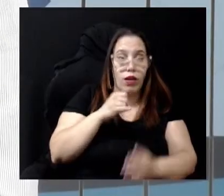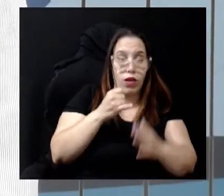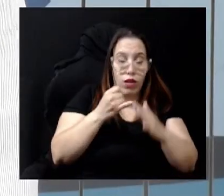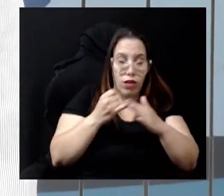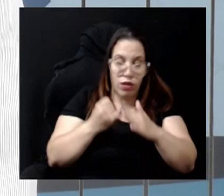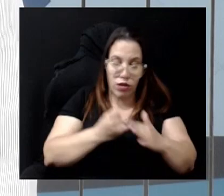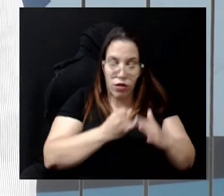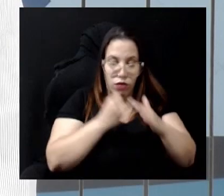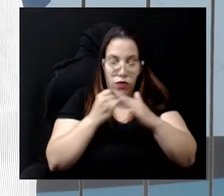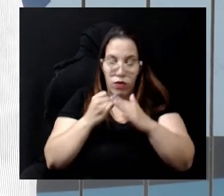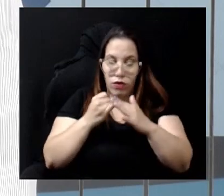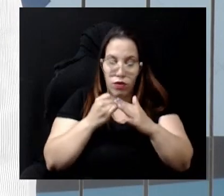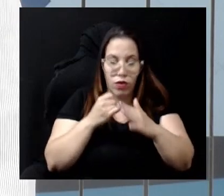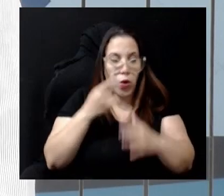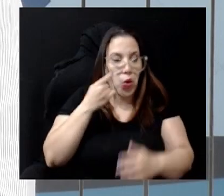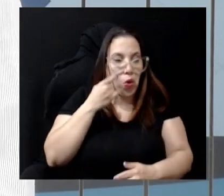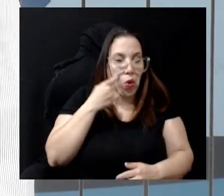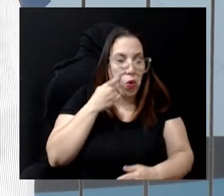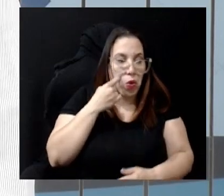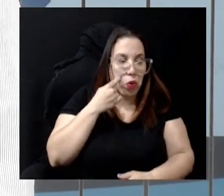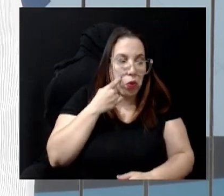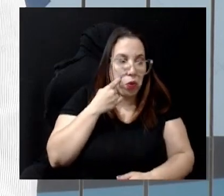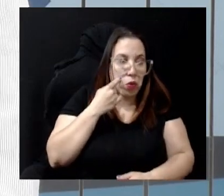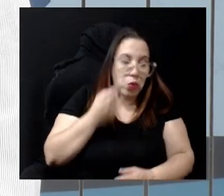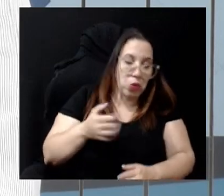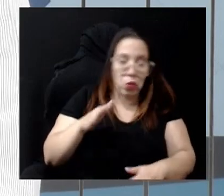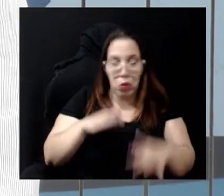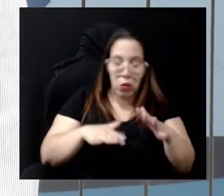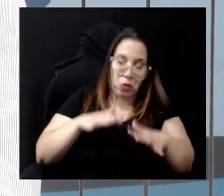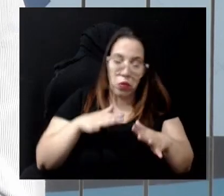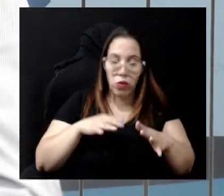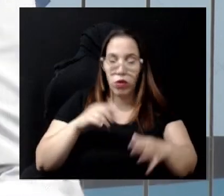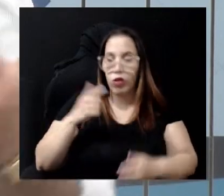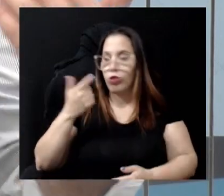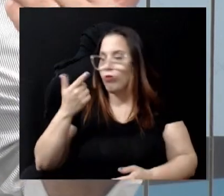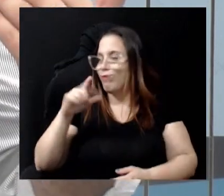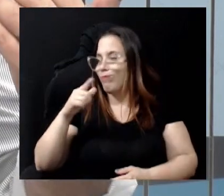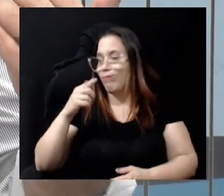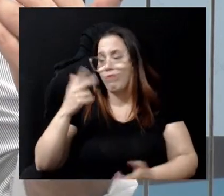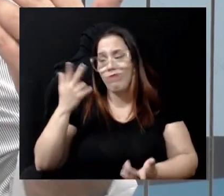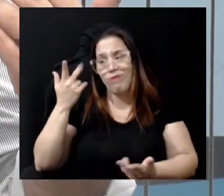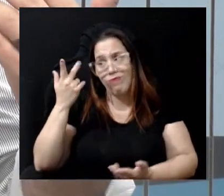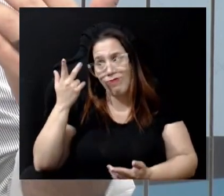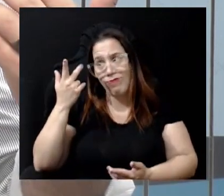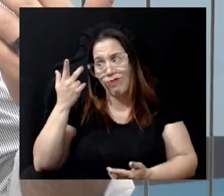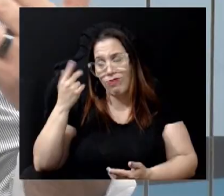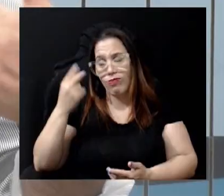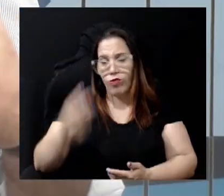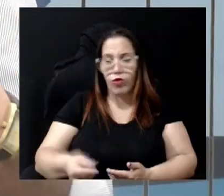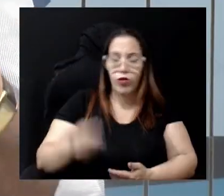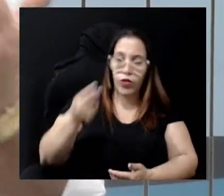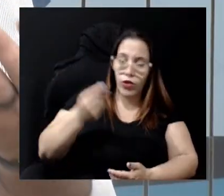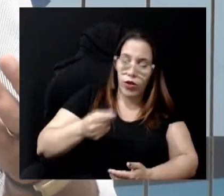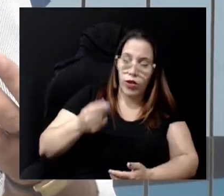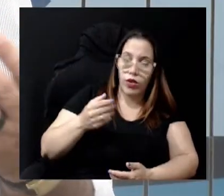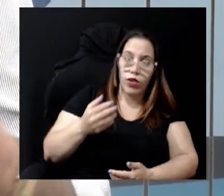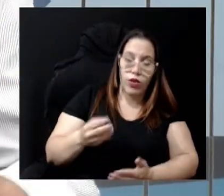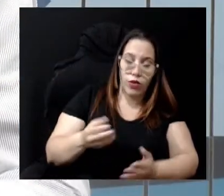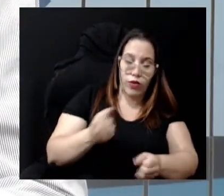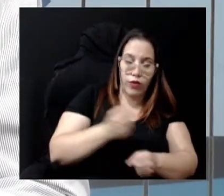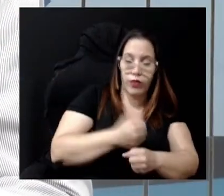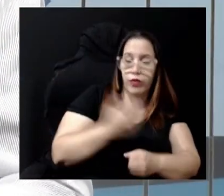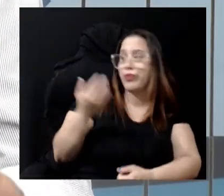temos que olhar para os nossos padrões de consumo. Não é incomum, fruto de uma economia inflacionária do passado, que as pessoas